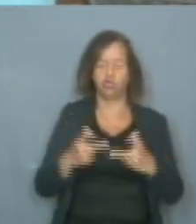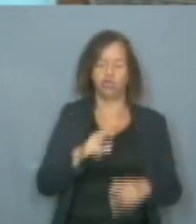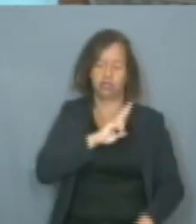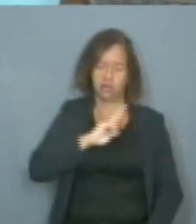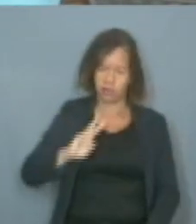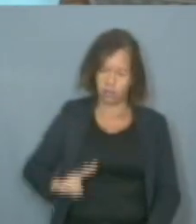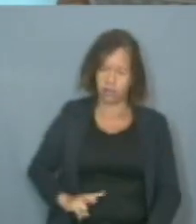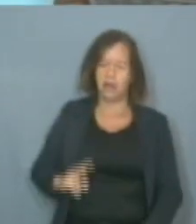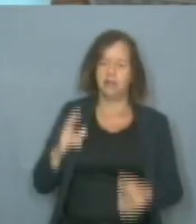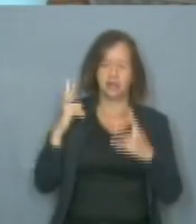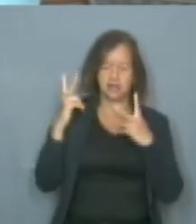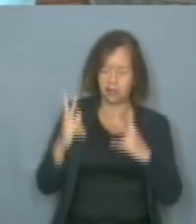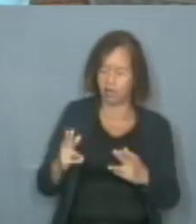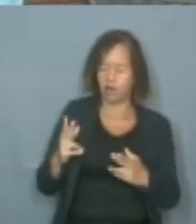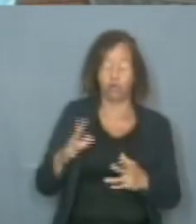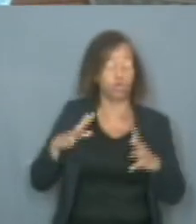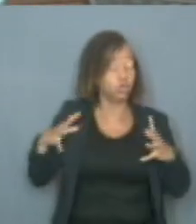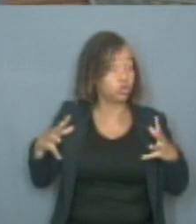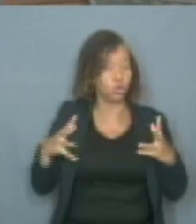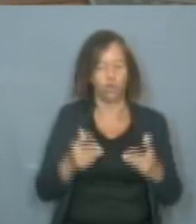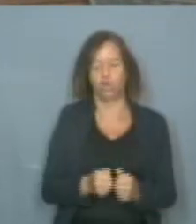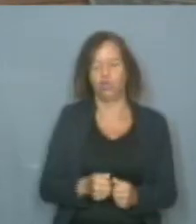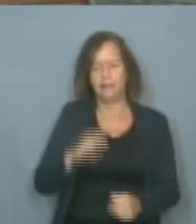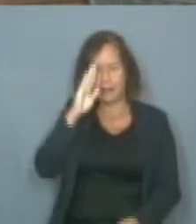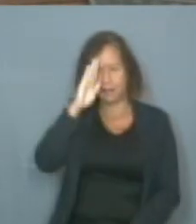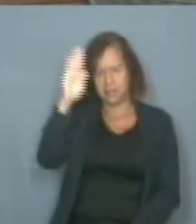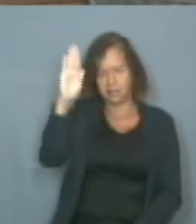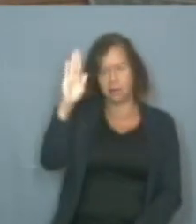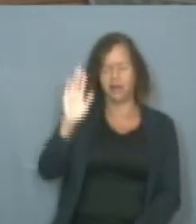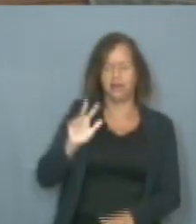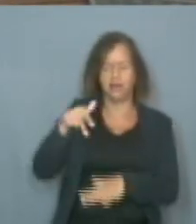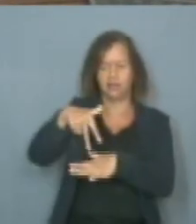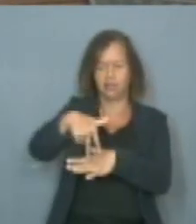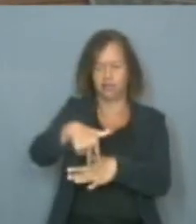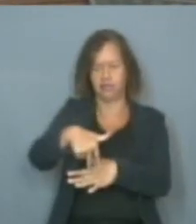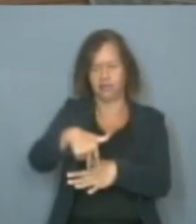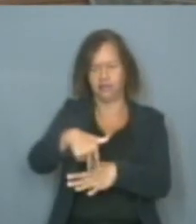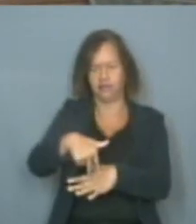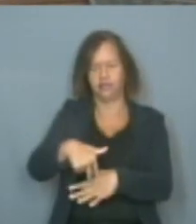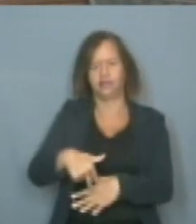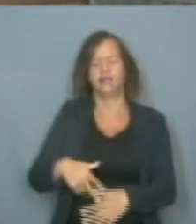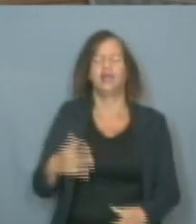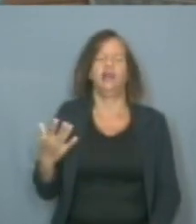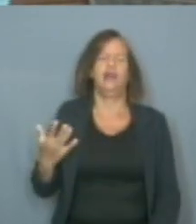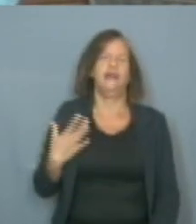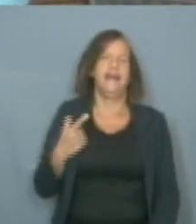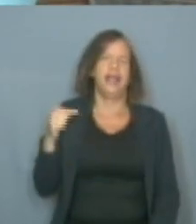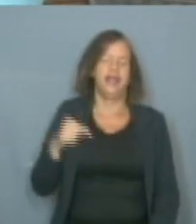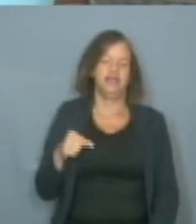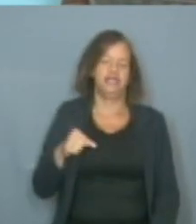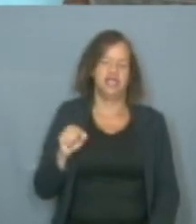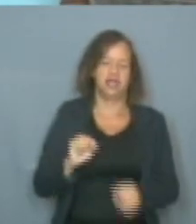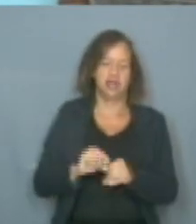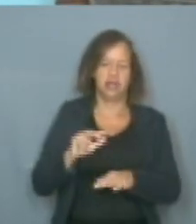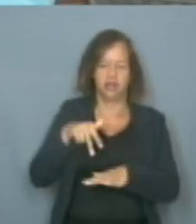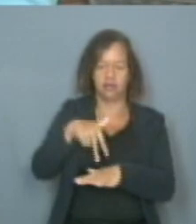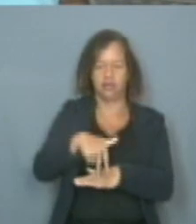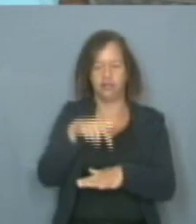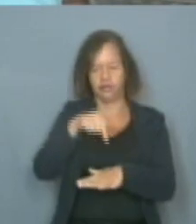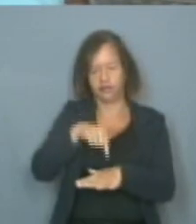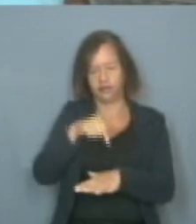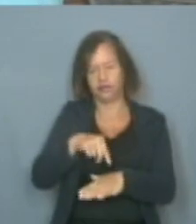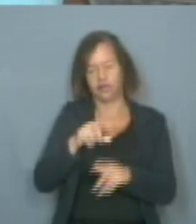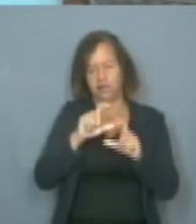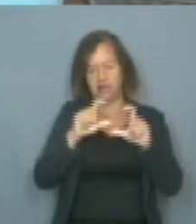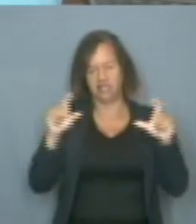parlamentares devem pensar dessa forma, todos, principalmente na tribuna. Eu recentemente fiz aqui, na tribuna dessa casa,